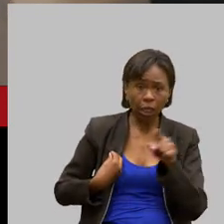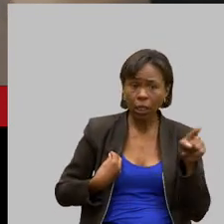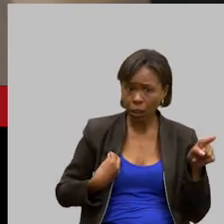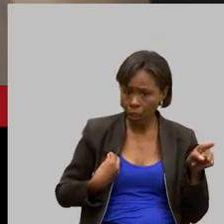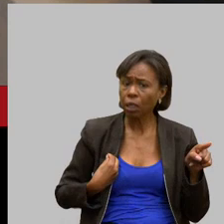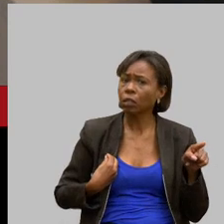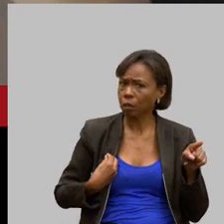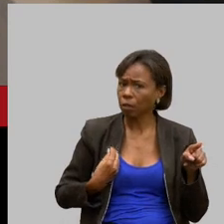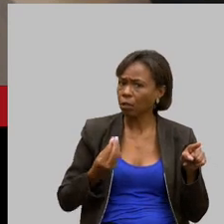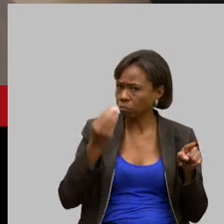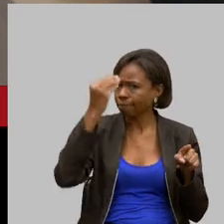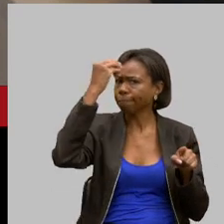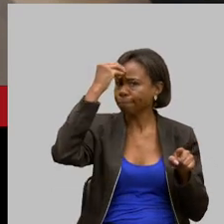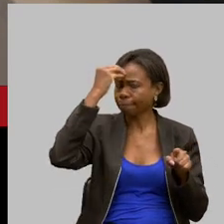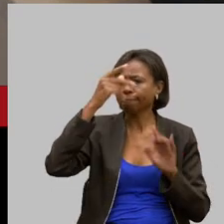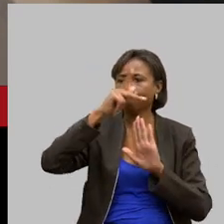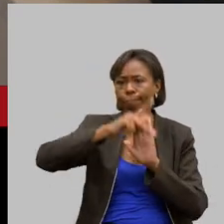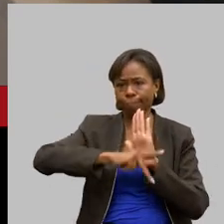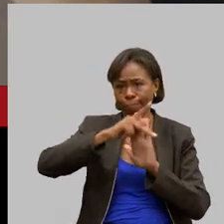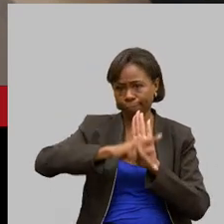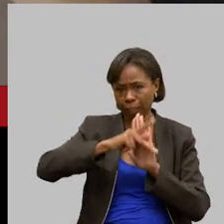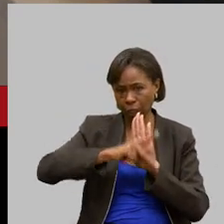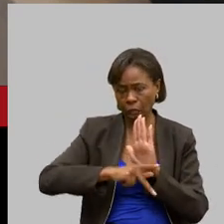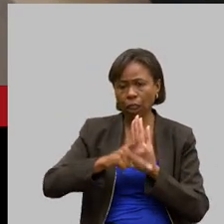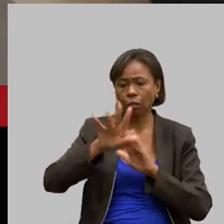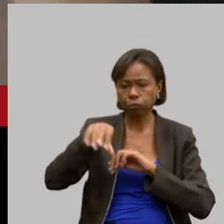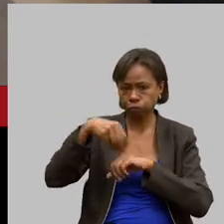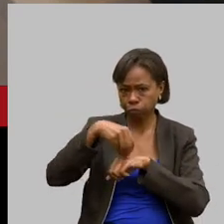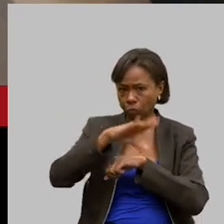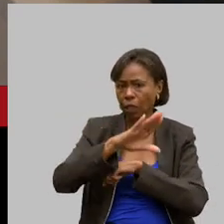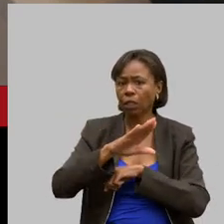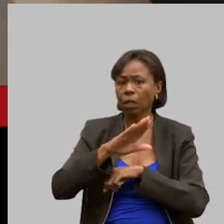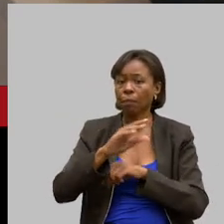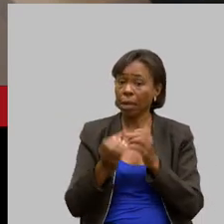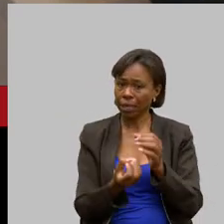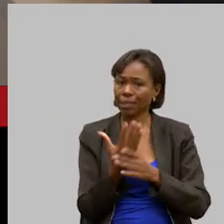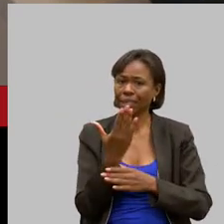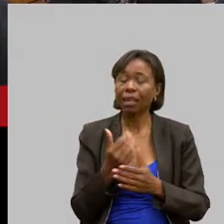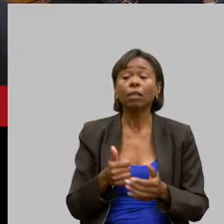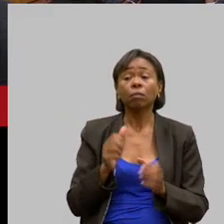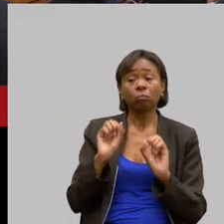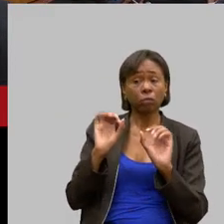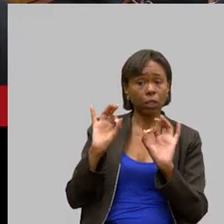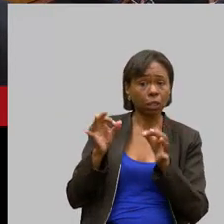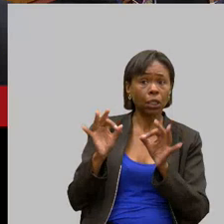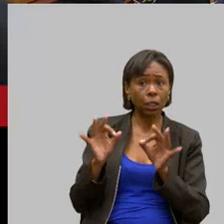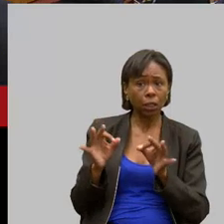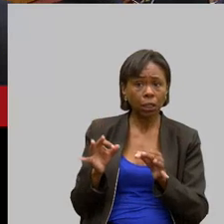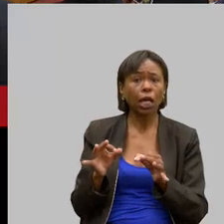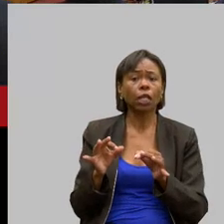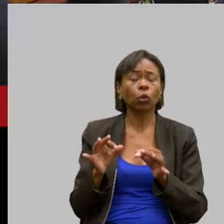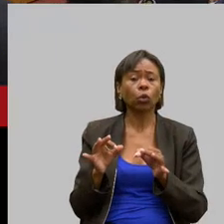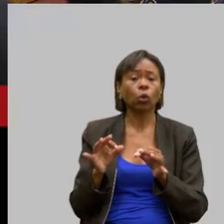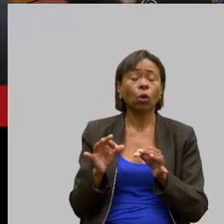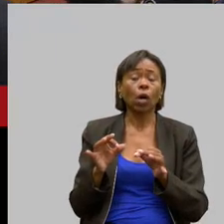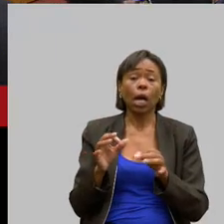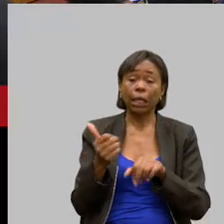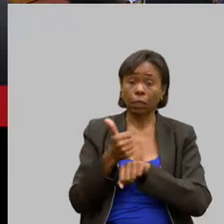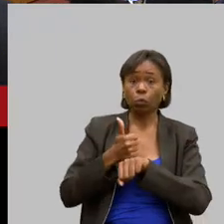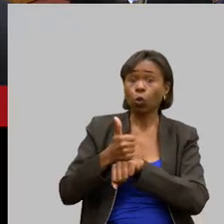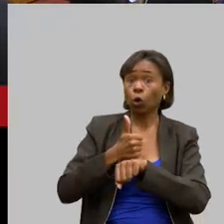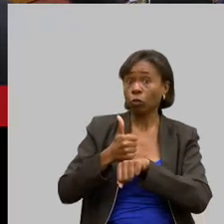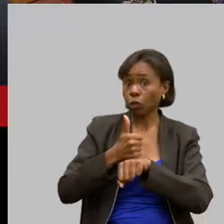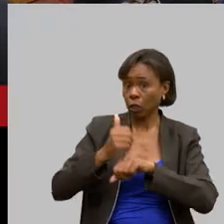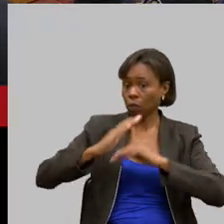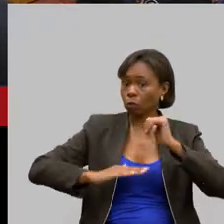Quando a gente tiver né com o projeto eh caminhando a gente vai poder né doutora exatamente a formação de Recursos Humanos ela é fundamental né nós não